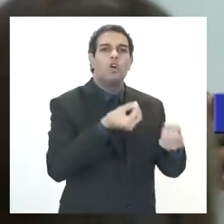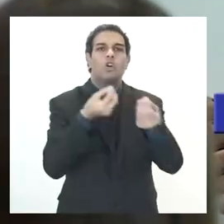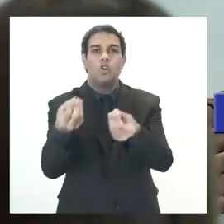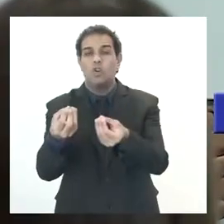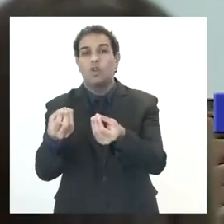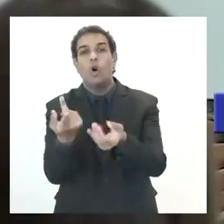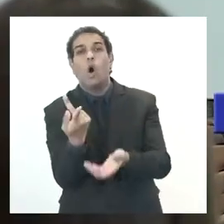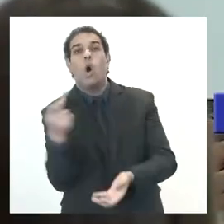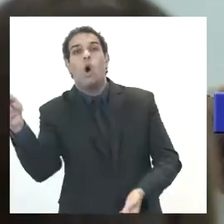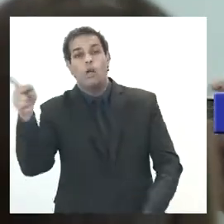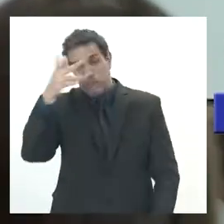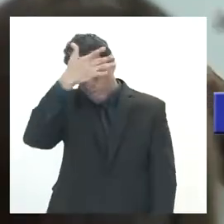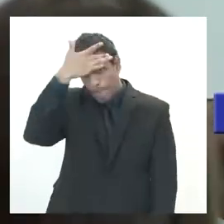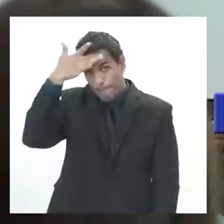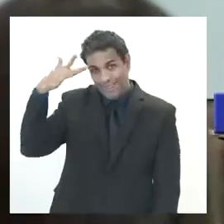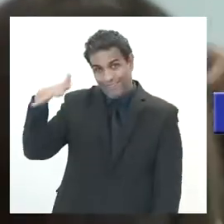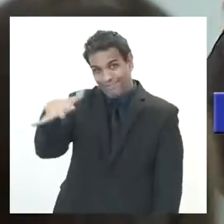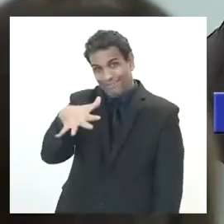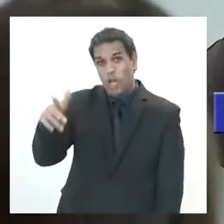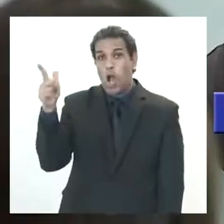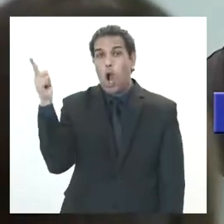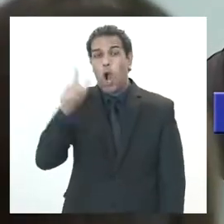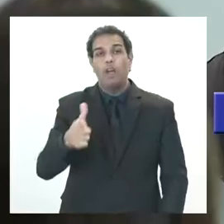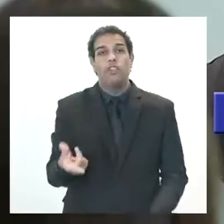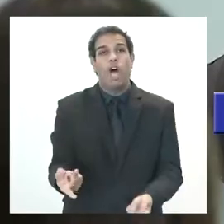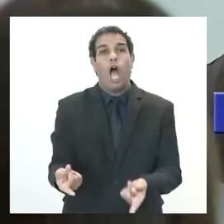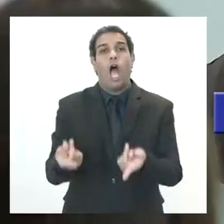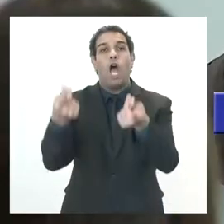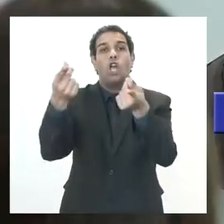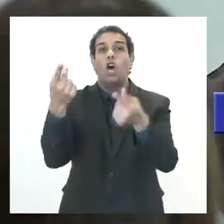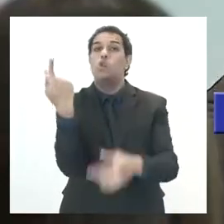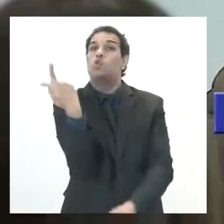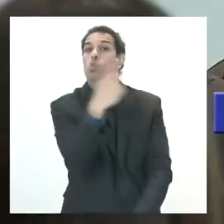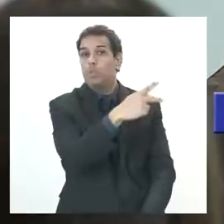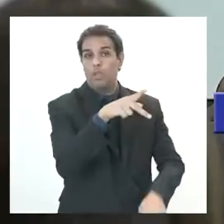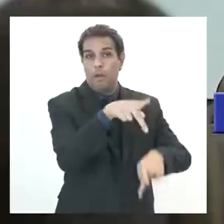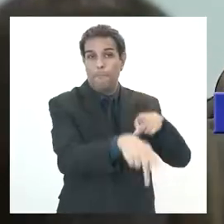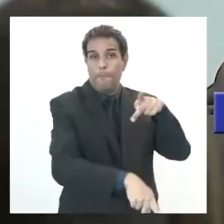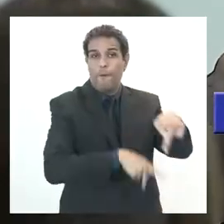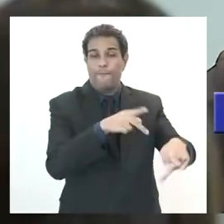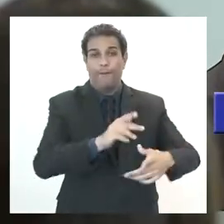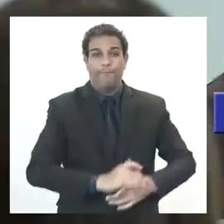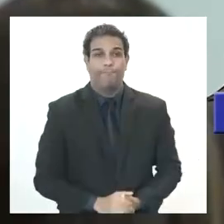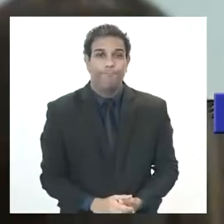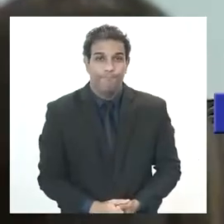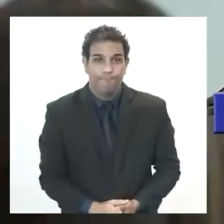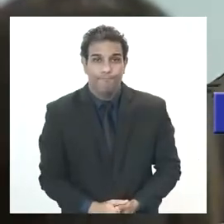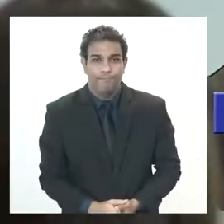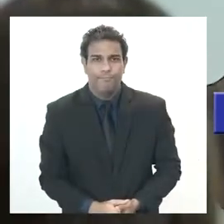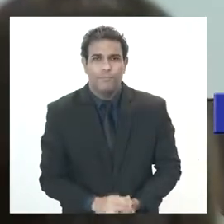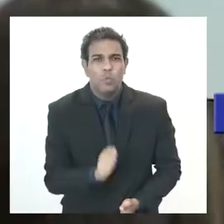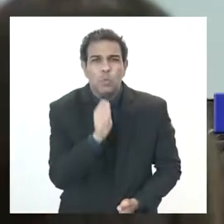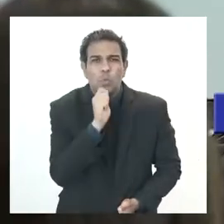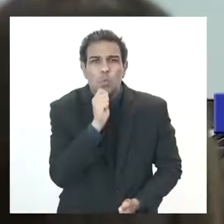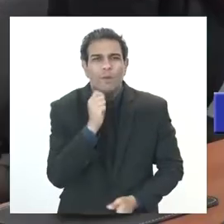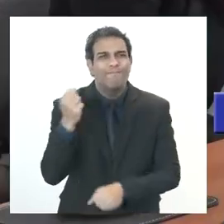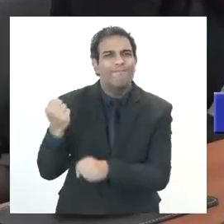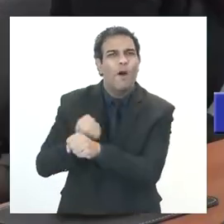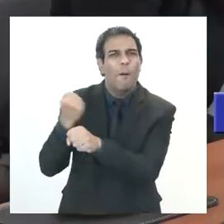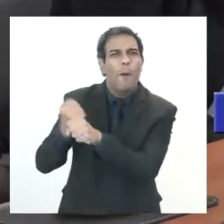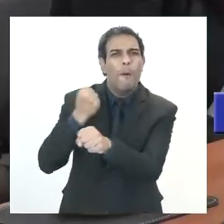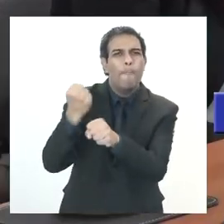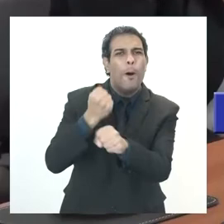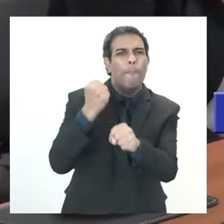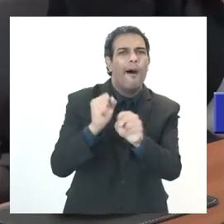e colocar na mão de uma pessoa que vai ganhar dinheiro às suas custas nenhuma obra nesse